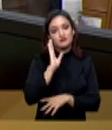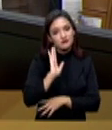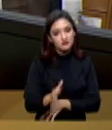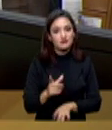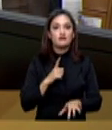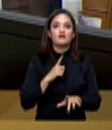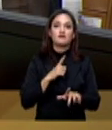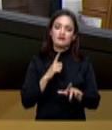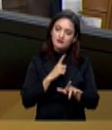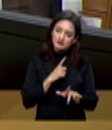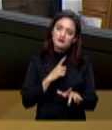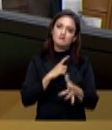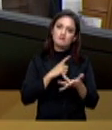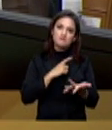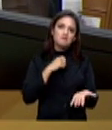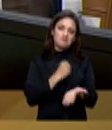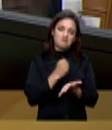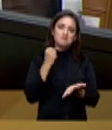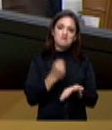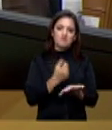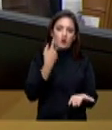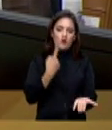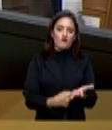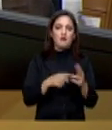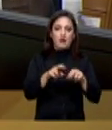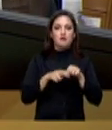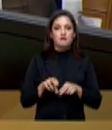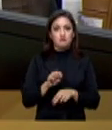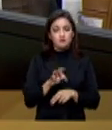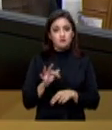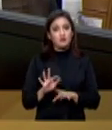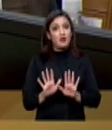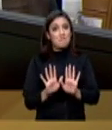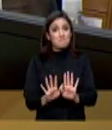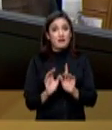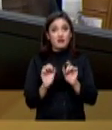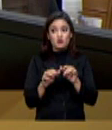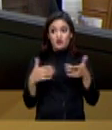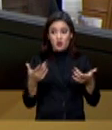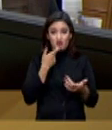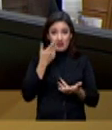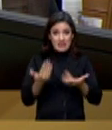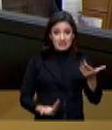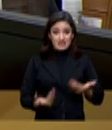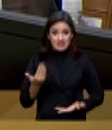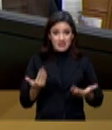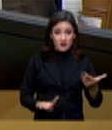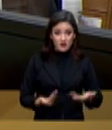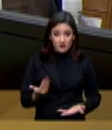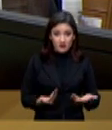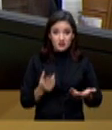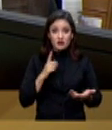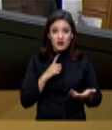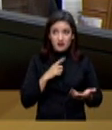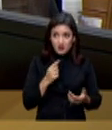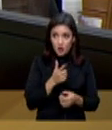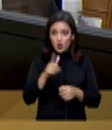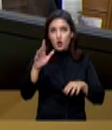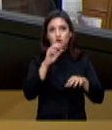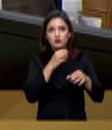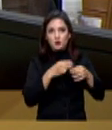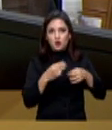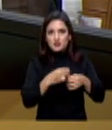cancelada por este tribunal No entanto quando se trata de serviço compartilhado com outros